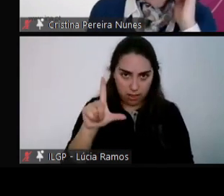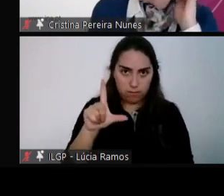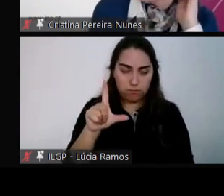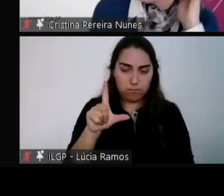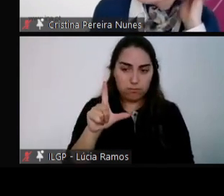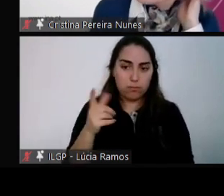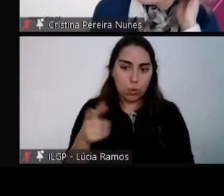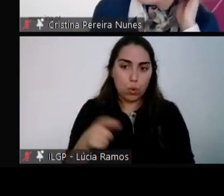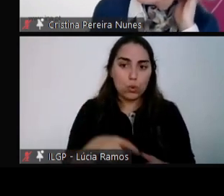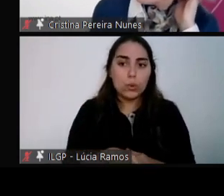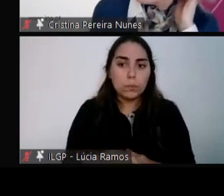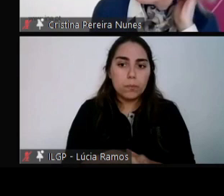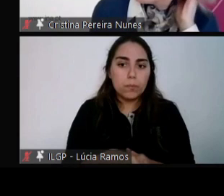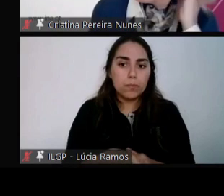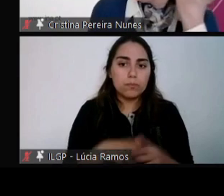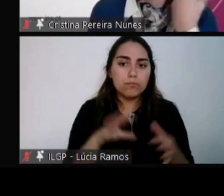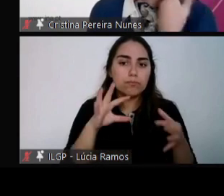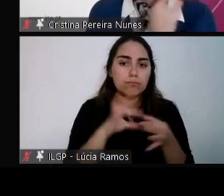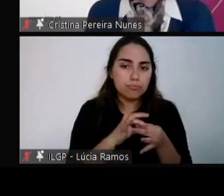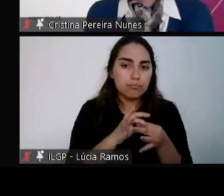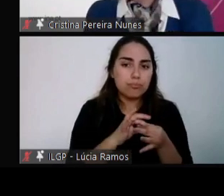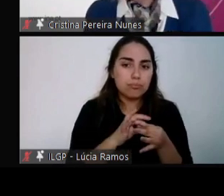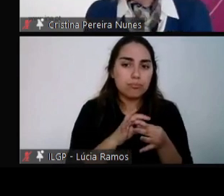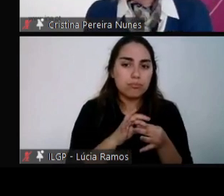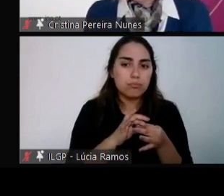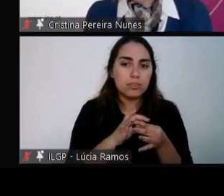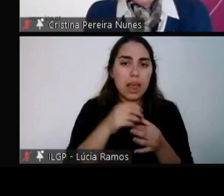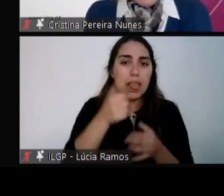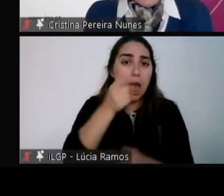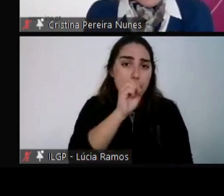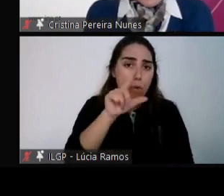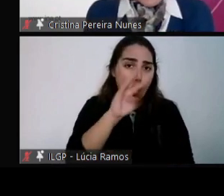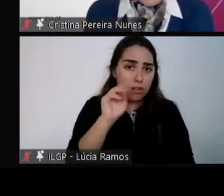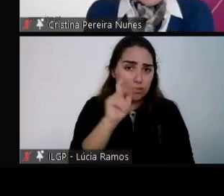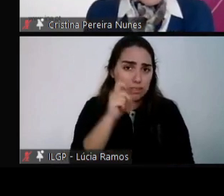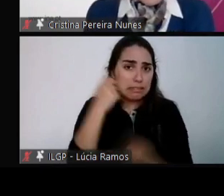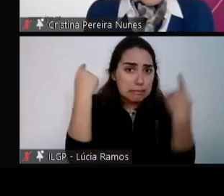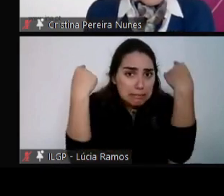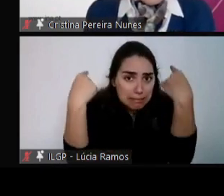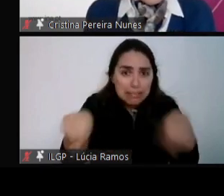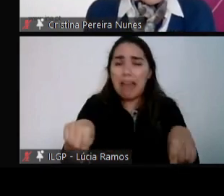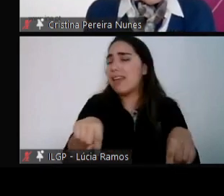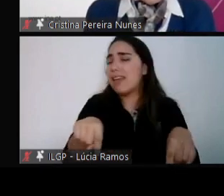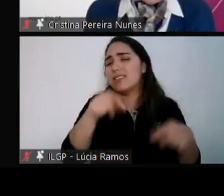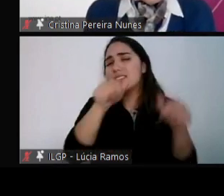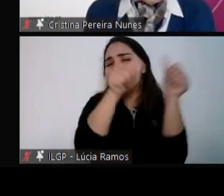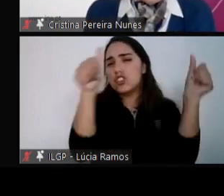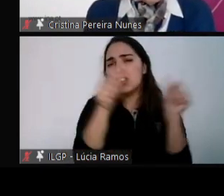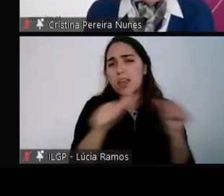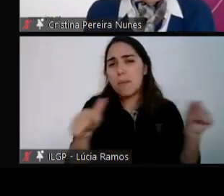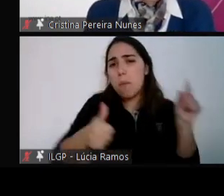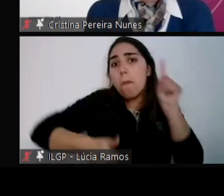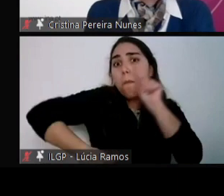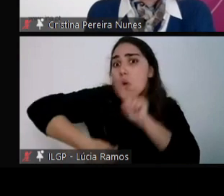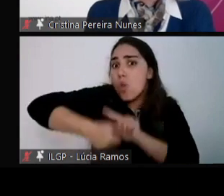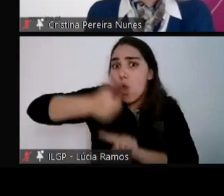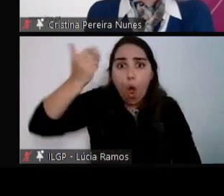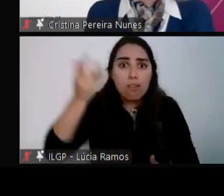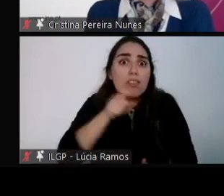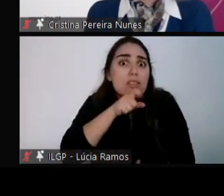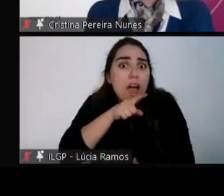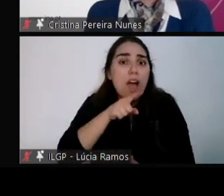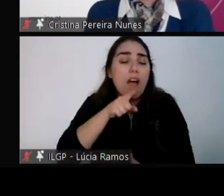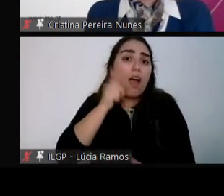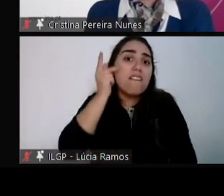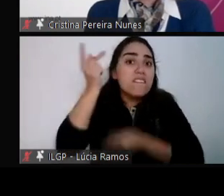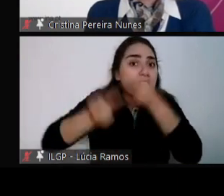Bolsa. Só para você. E eles têm as ferramentas informáticas que quiserem, têm sistemas muito mais robustos para fazer a avaliação do negócio deles.